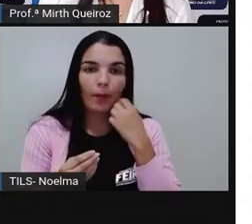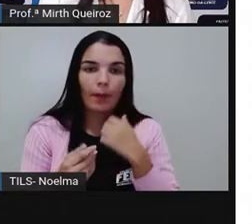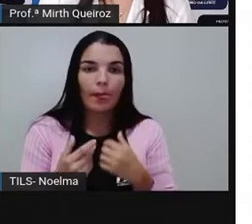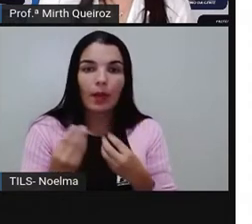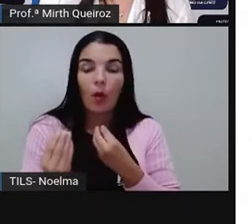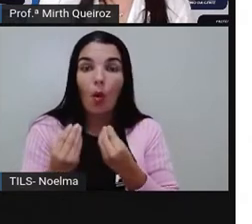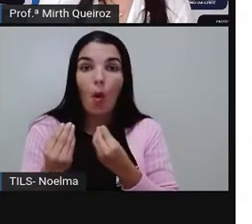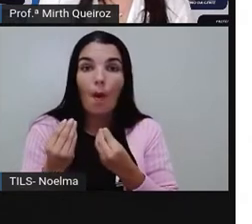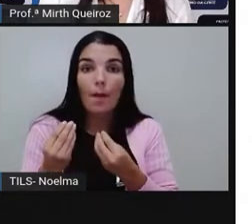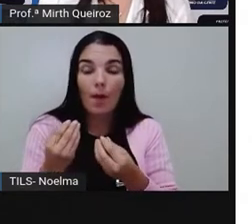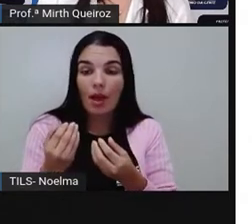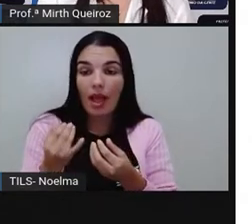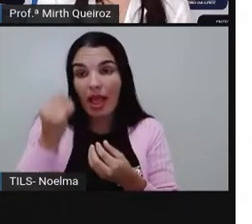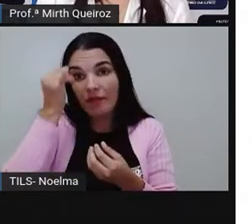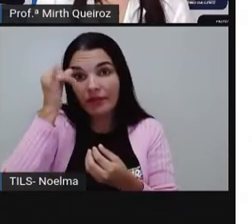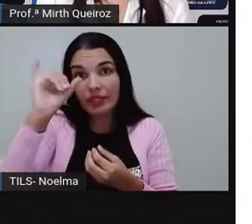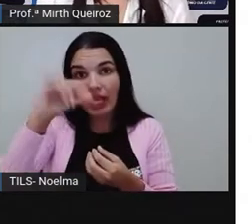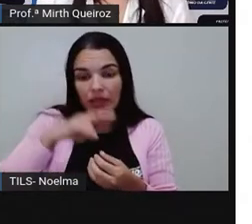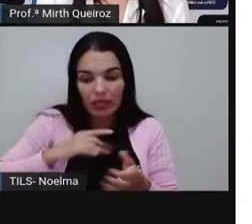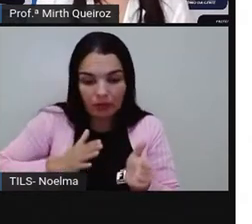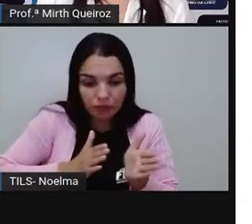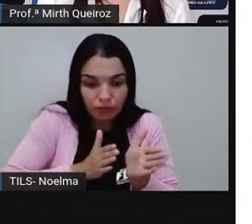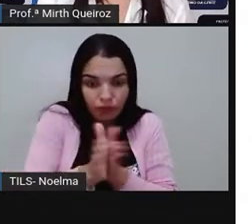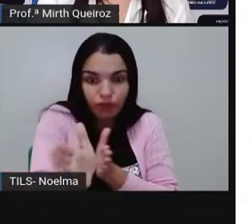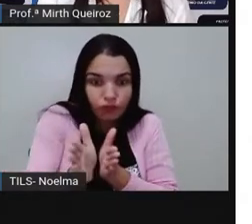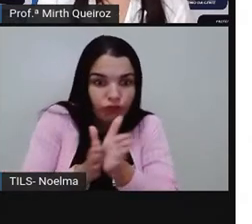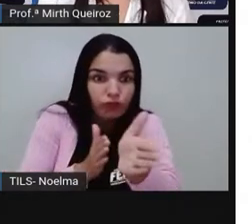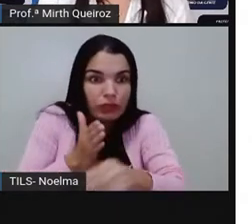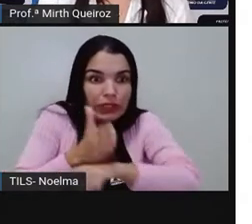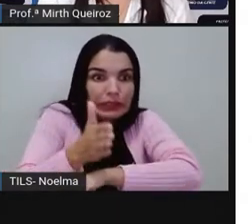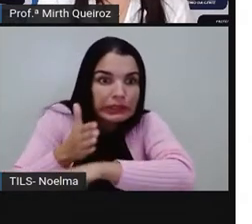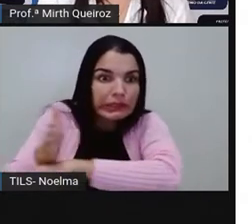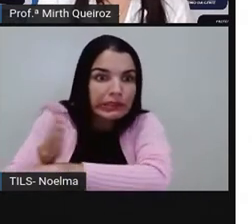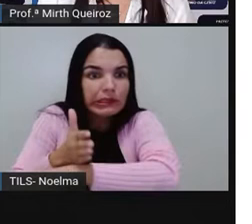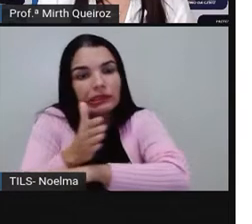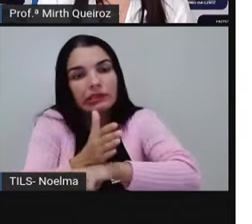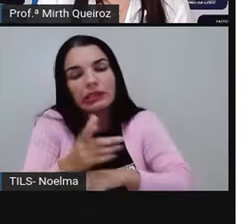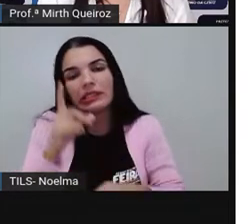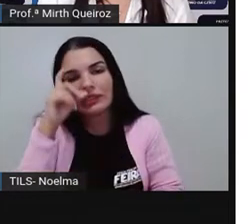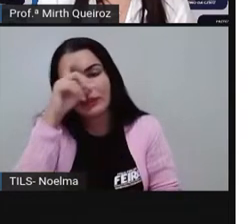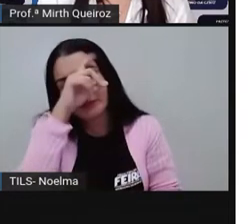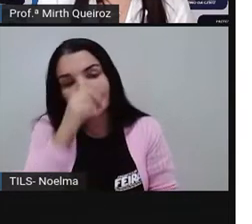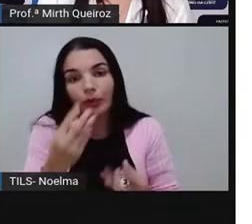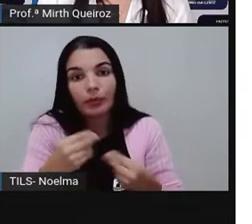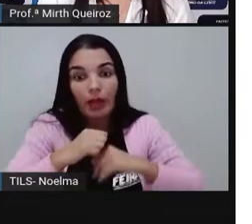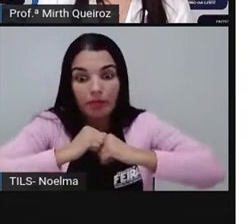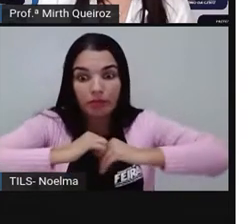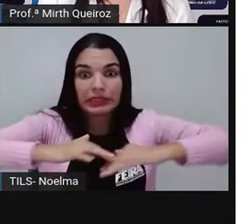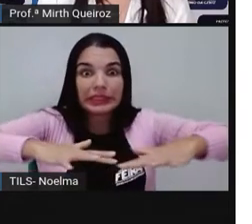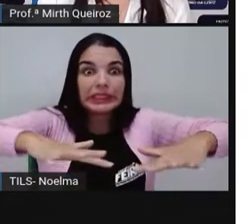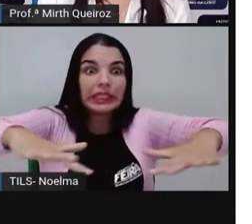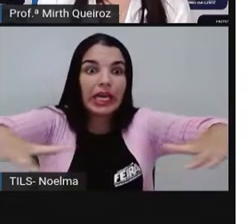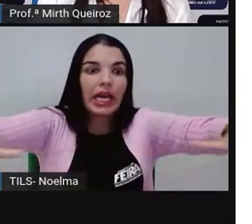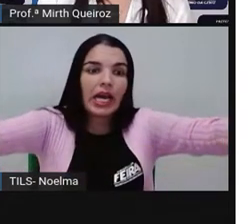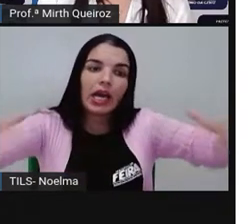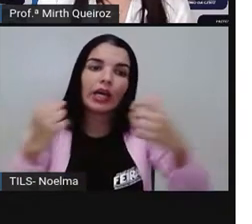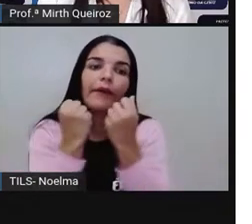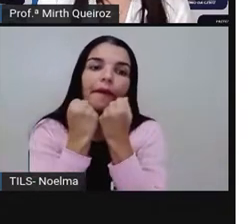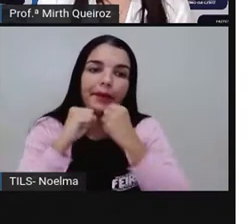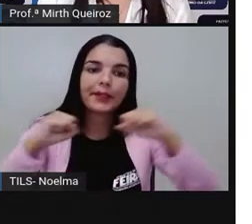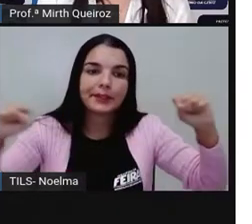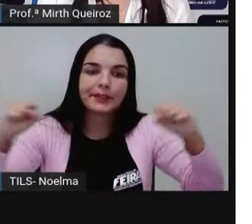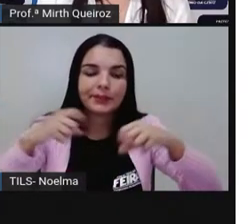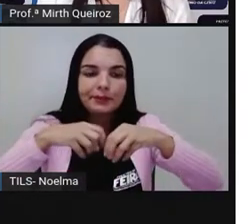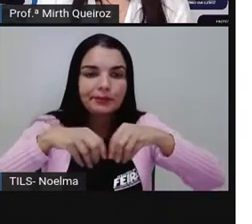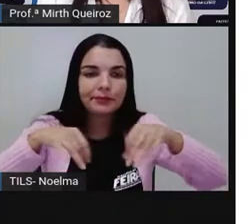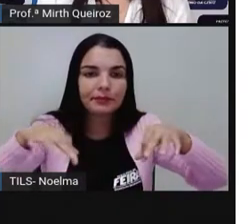impedisse invasões, né? A divisão das terras, tudo era muito complicado por conta do tamanho aí da